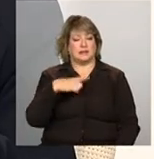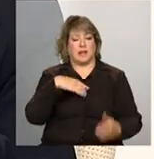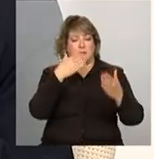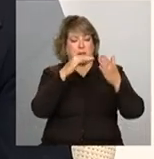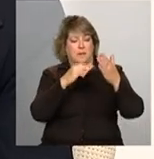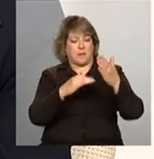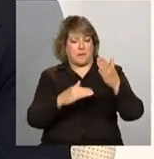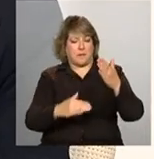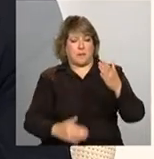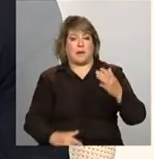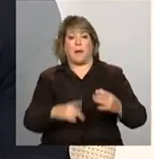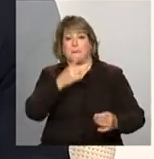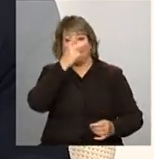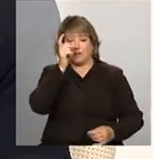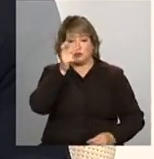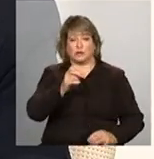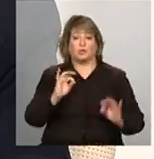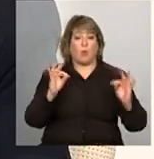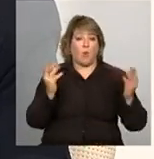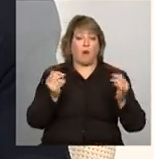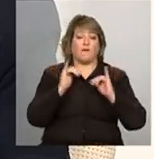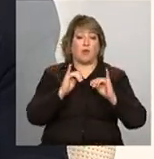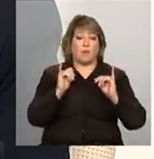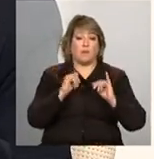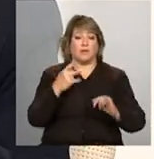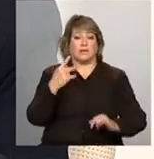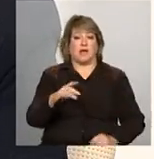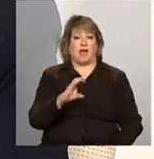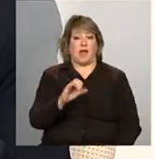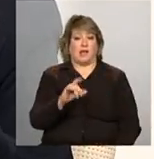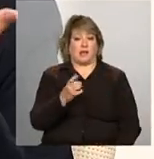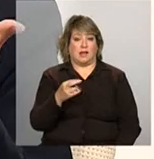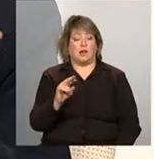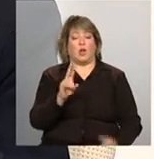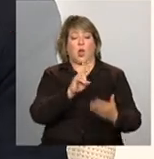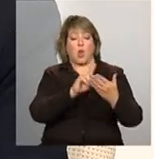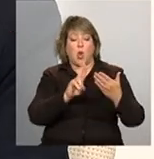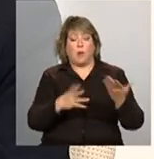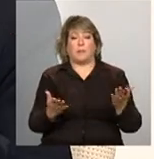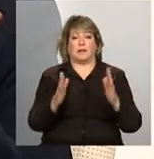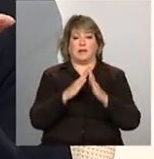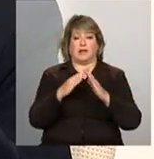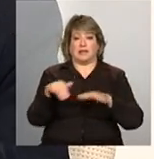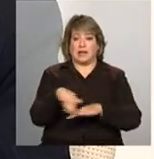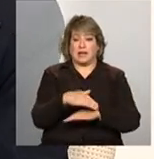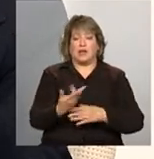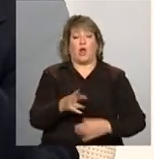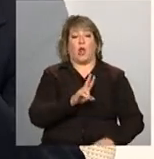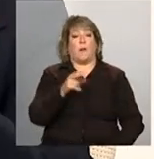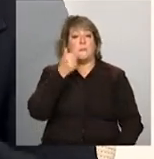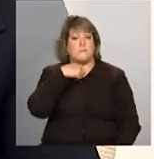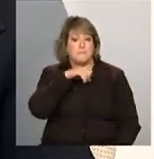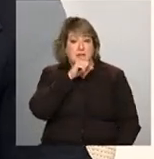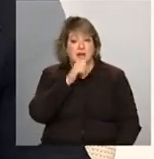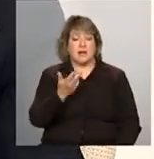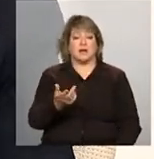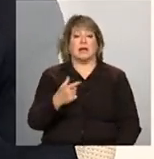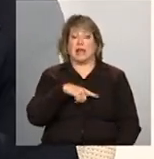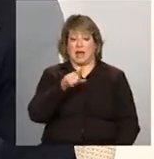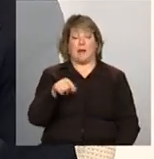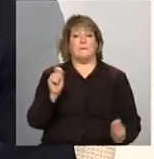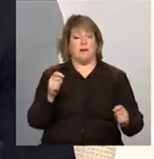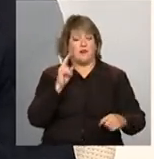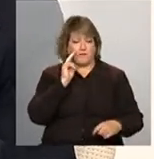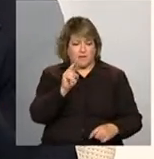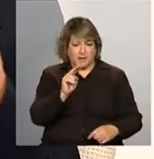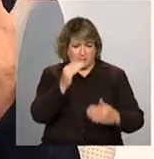relação dos beneficiários com os dados cadastrais, nome, endereço, né, nome da mãe. Então, eles podem retirar